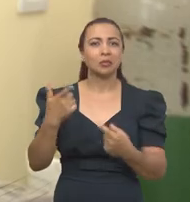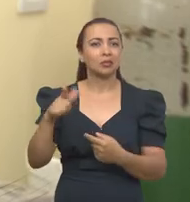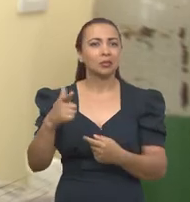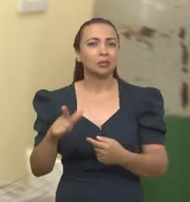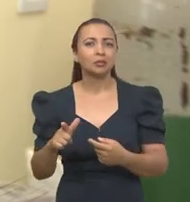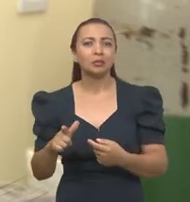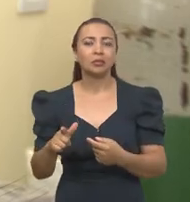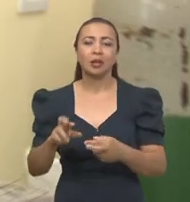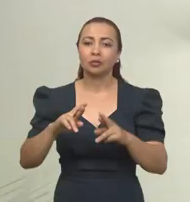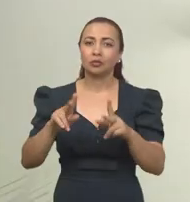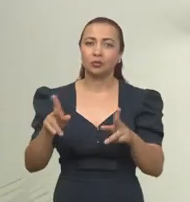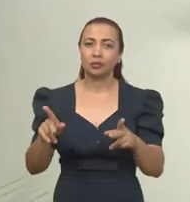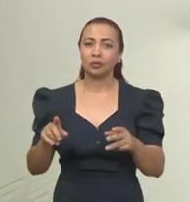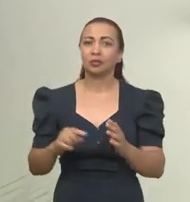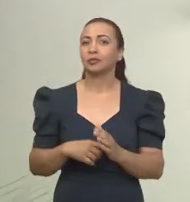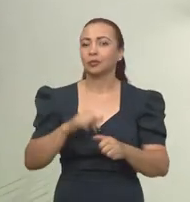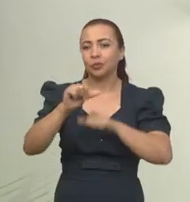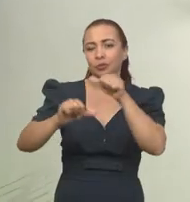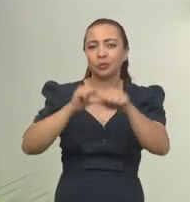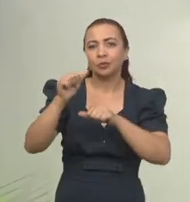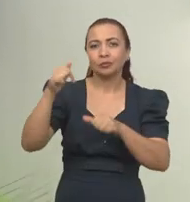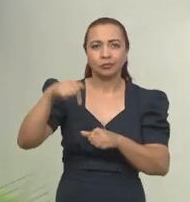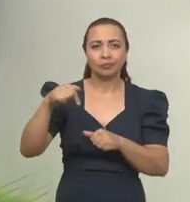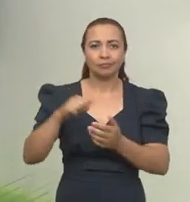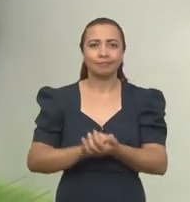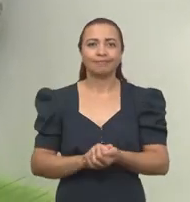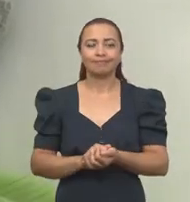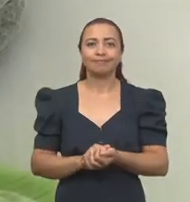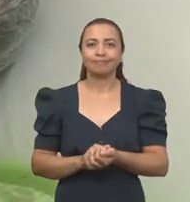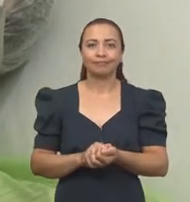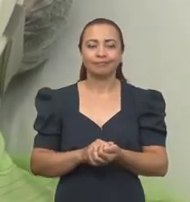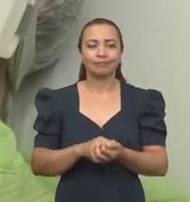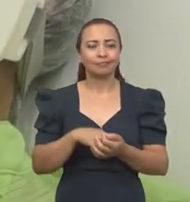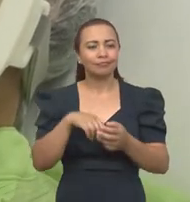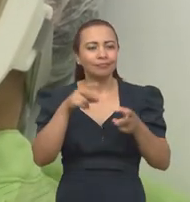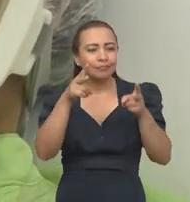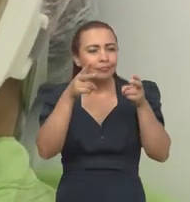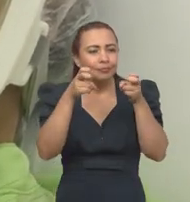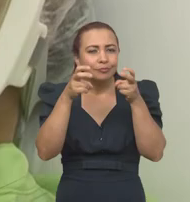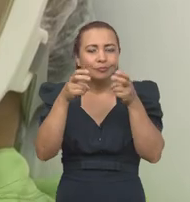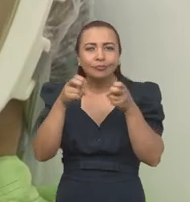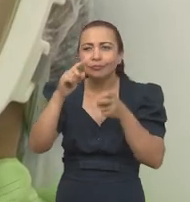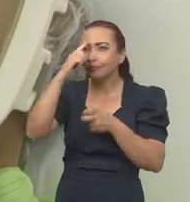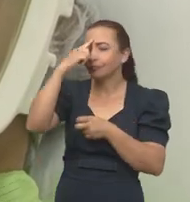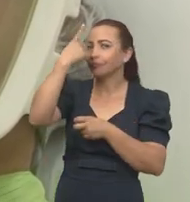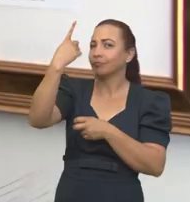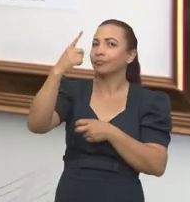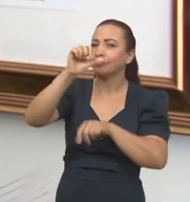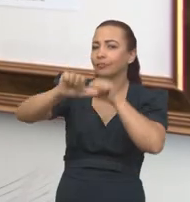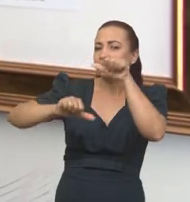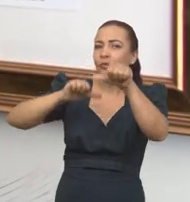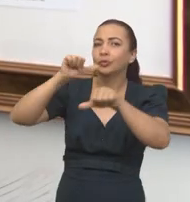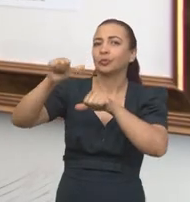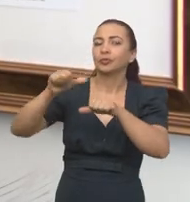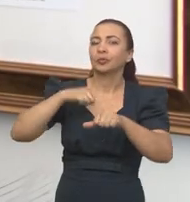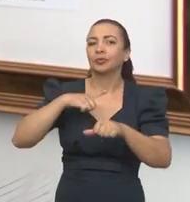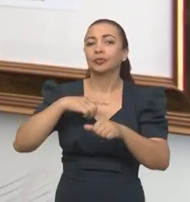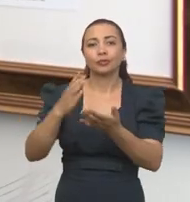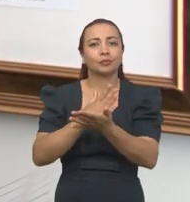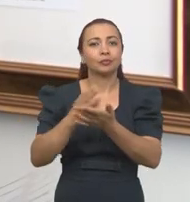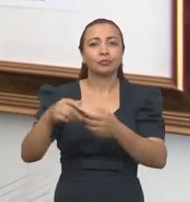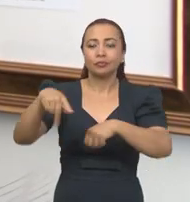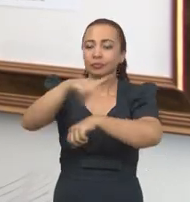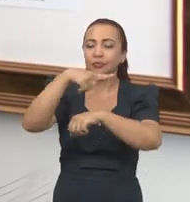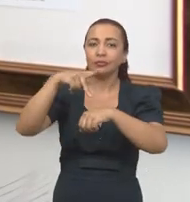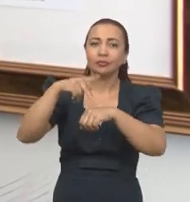mas que não tenha os diferenciais que foram desenvolvidos aqui a inspiração foi através do desenvolvimento de